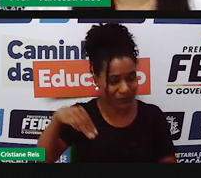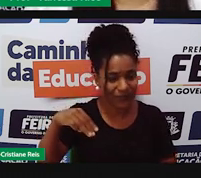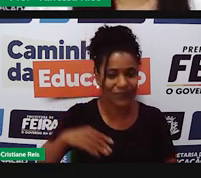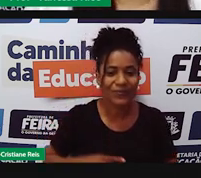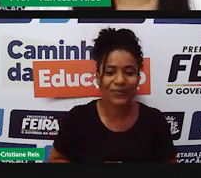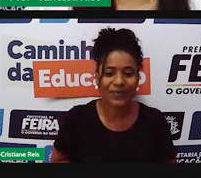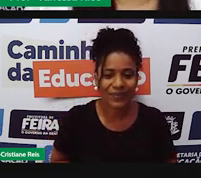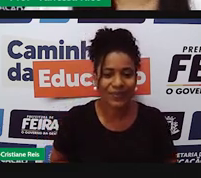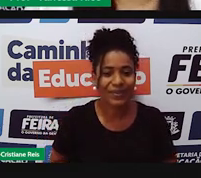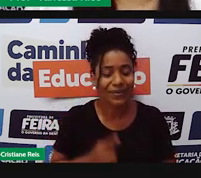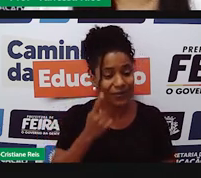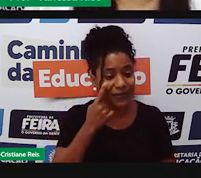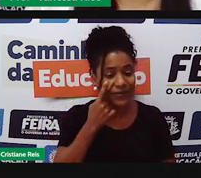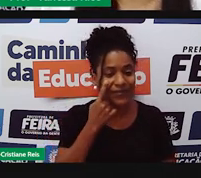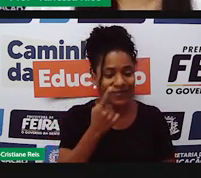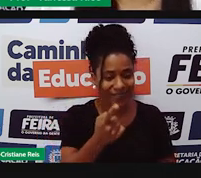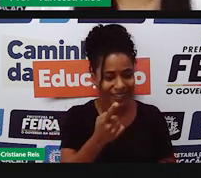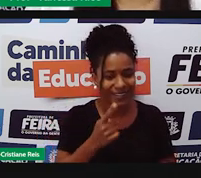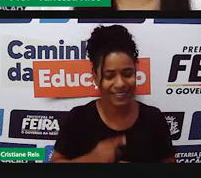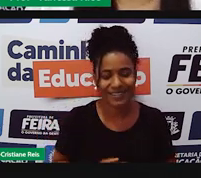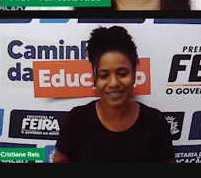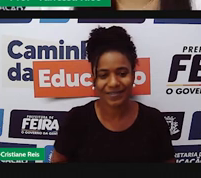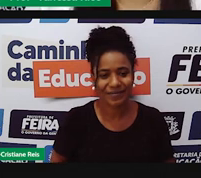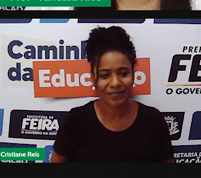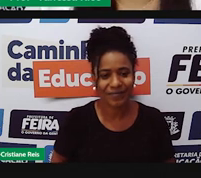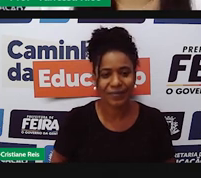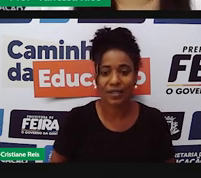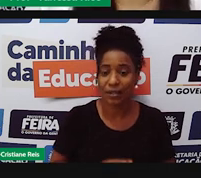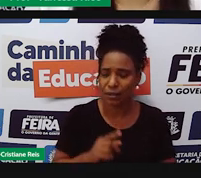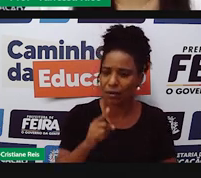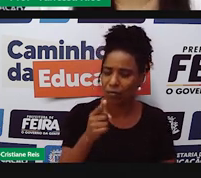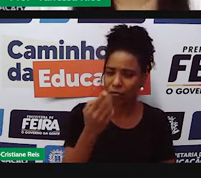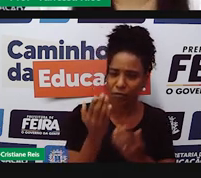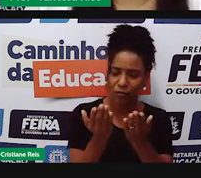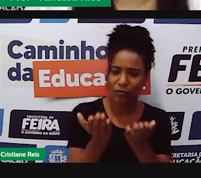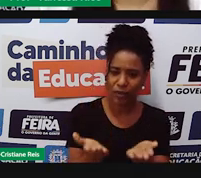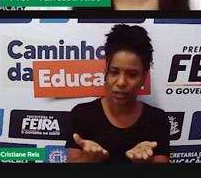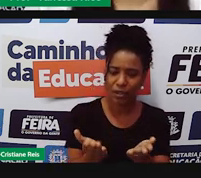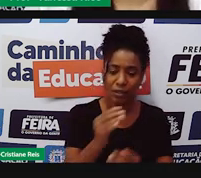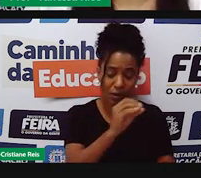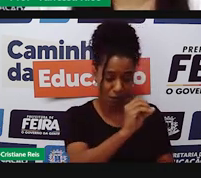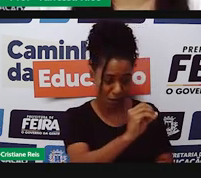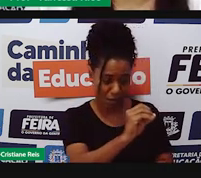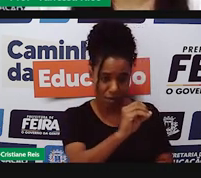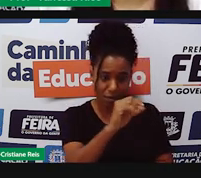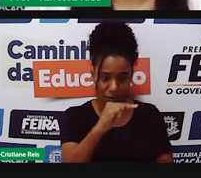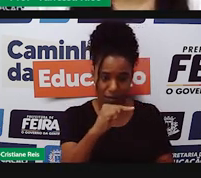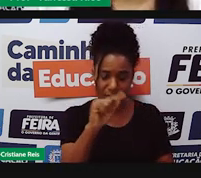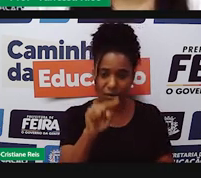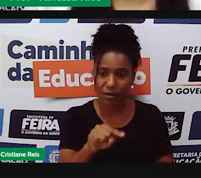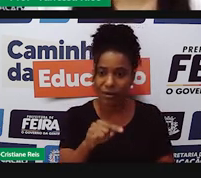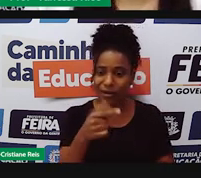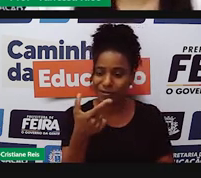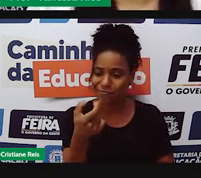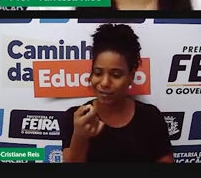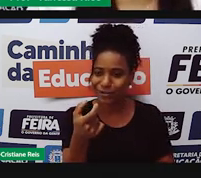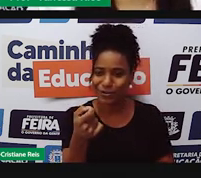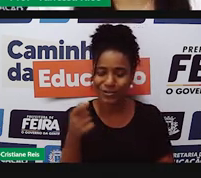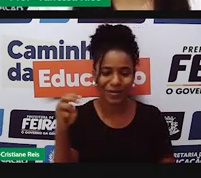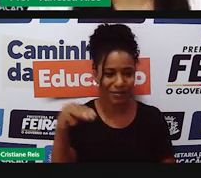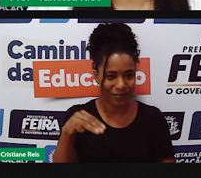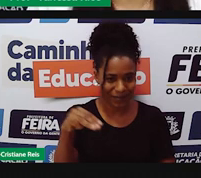Então, observando esse relógio, a gente diz que são 7 horas e 20 minutos. É